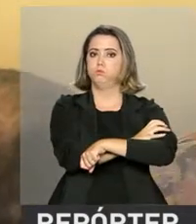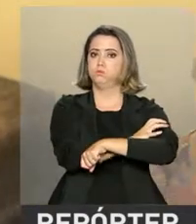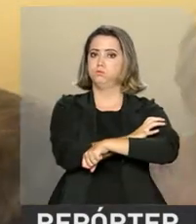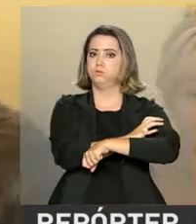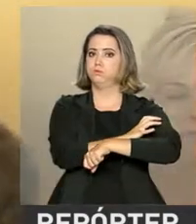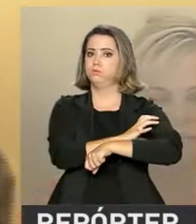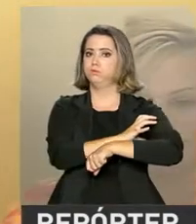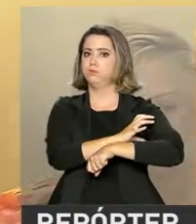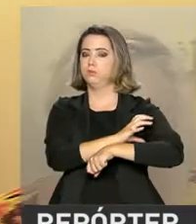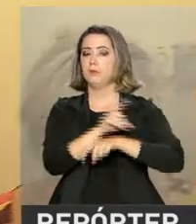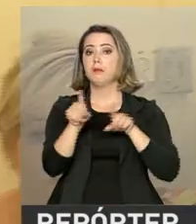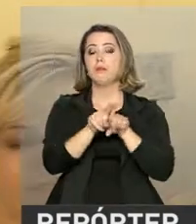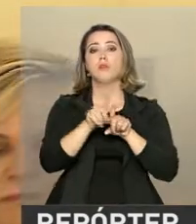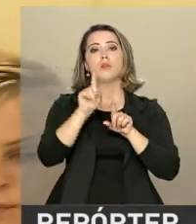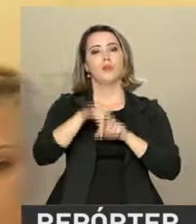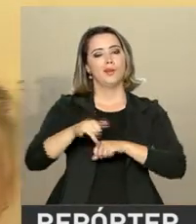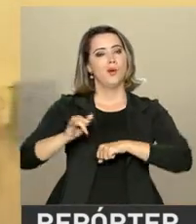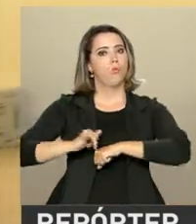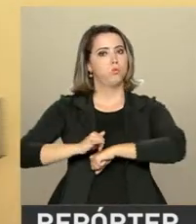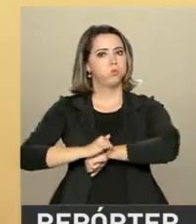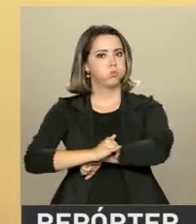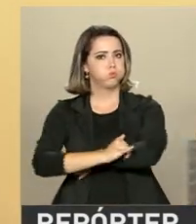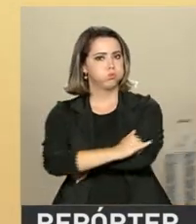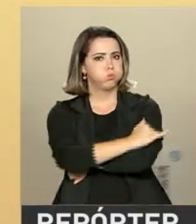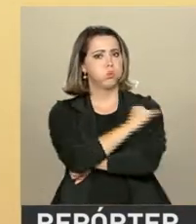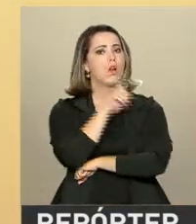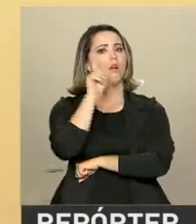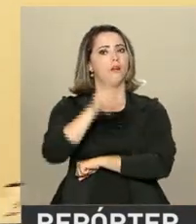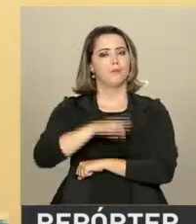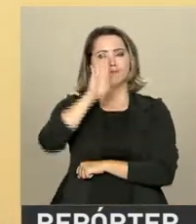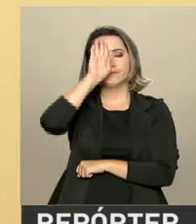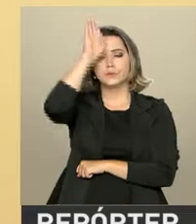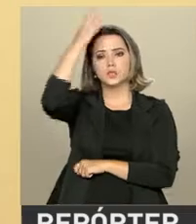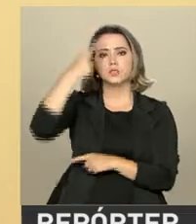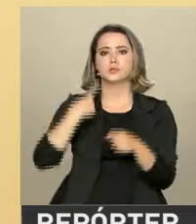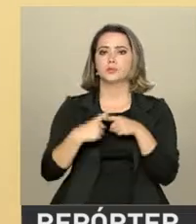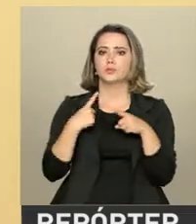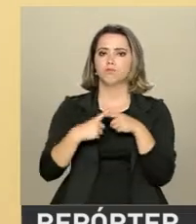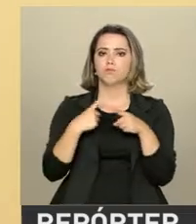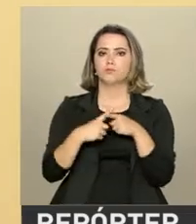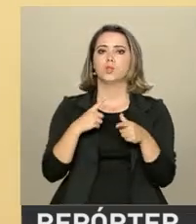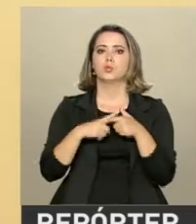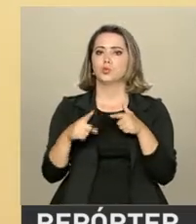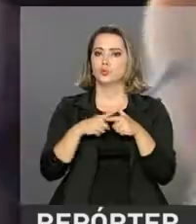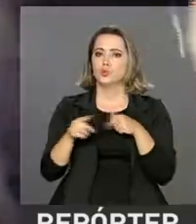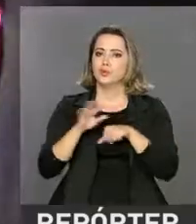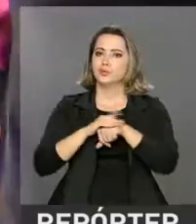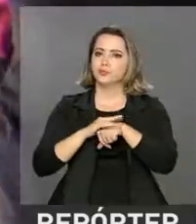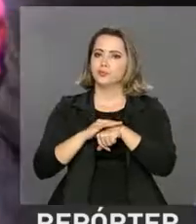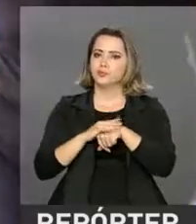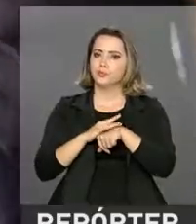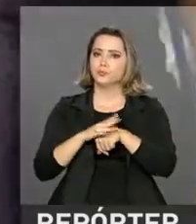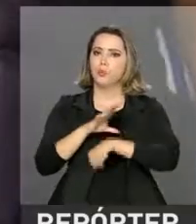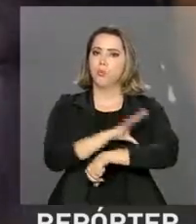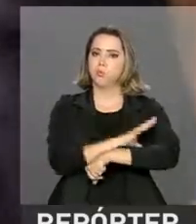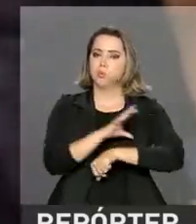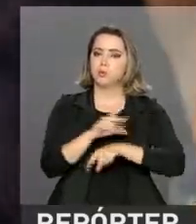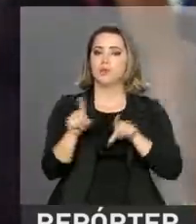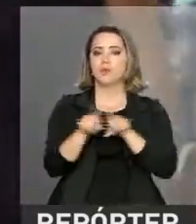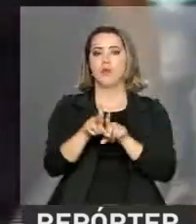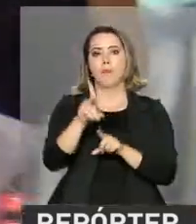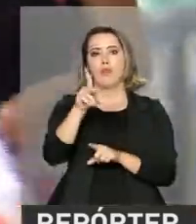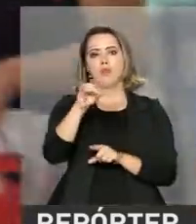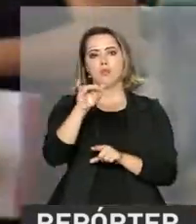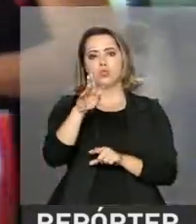Saúde, a obesidade é um dos principais fatores causadores de doenças crônicas, como a hipertensão e a diabetes. Em 10 anos, a